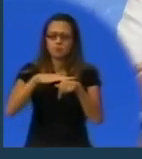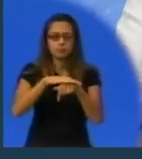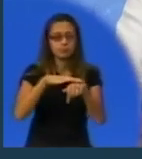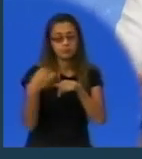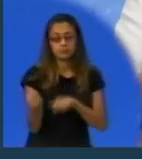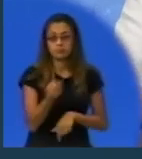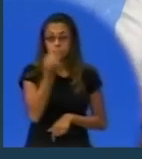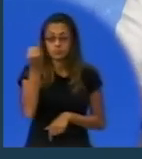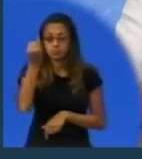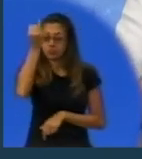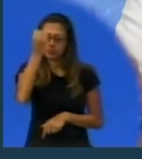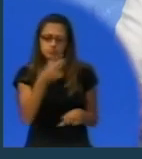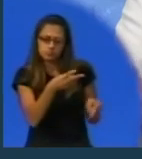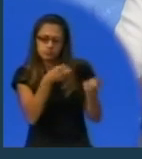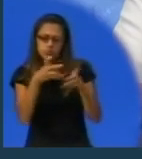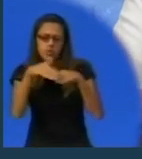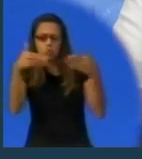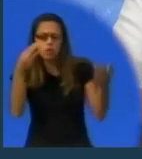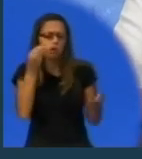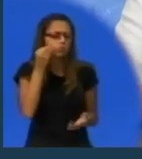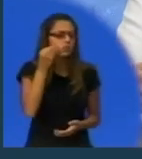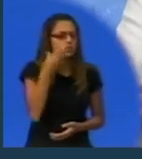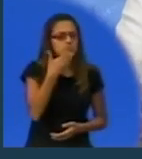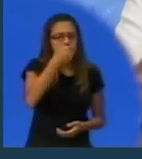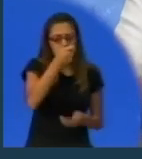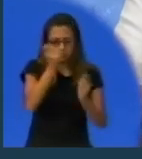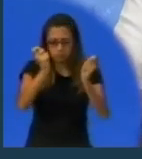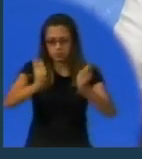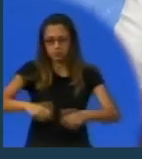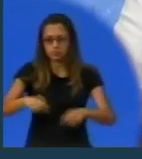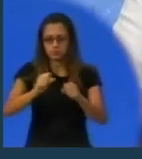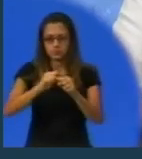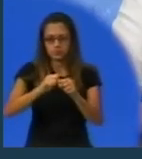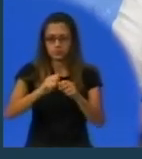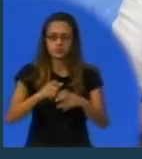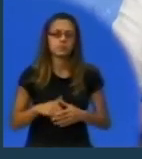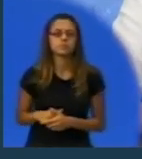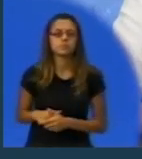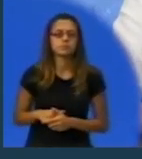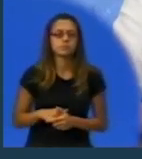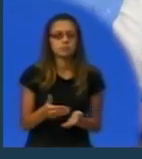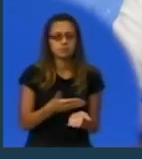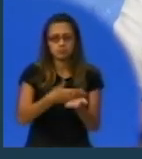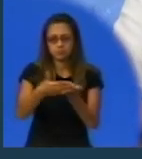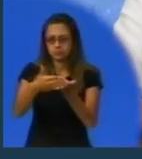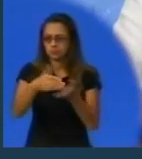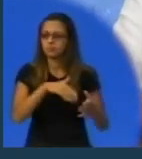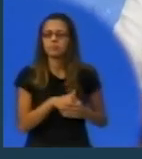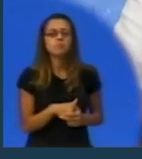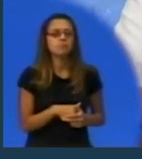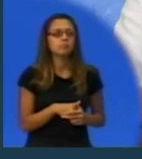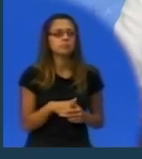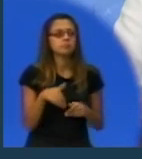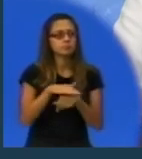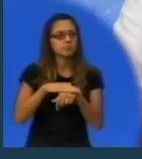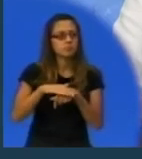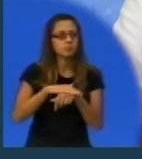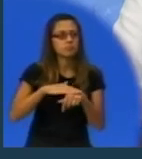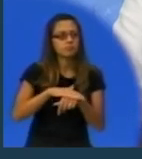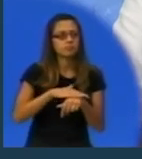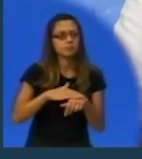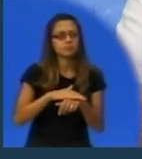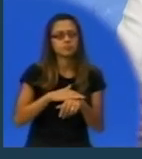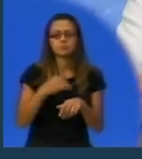importante para determinar qual o teste que posteriormente será aplicado. Então, vamos começar com essa discussão falando